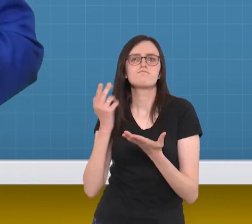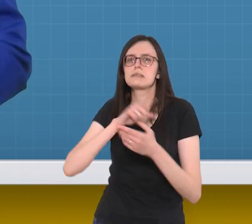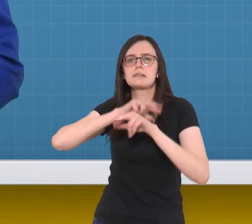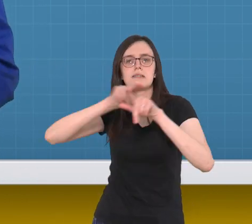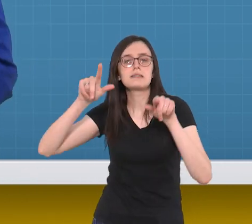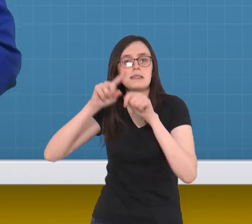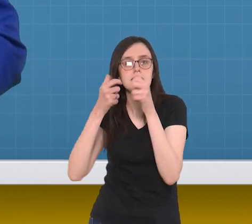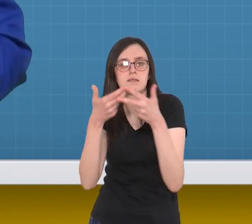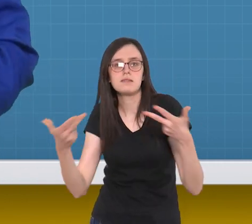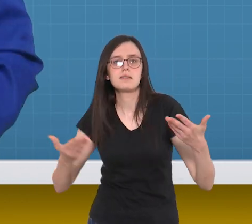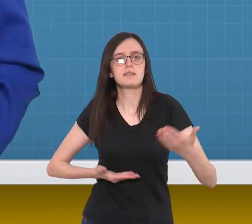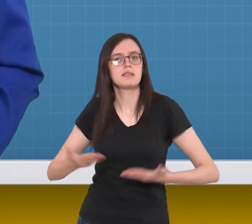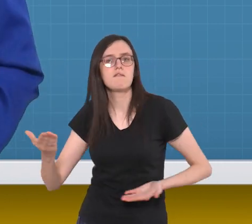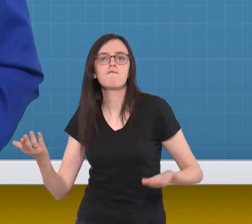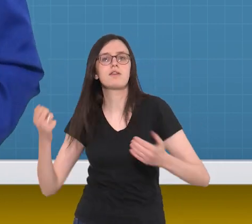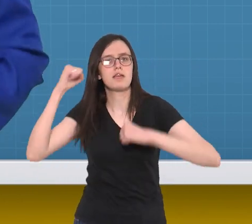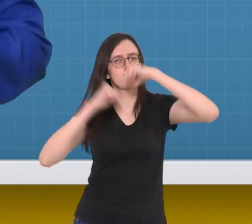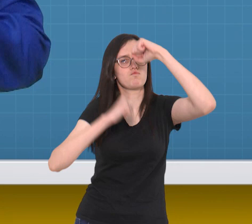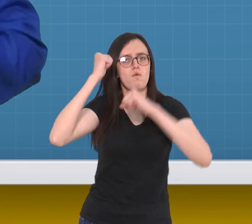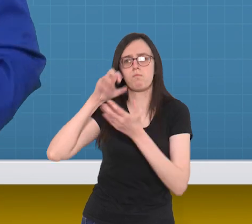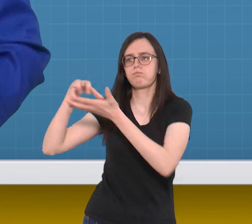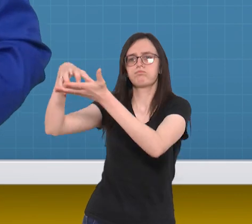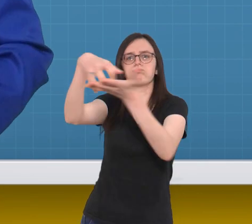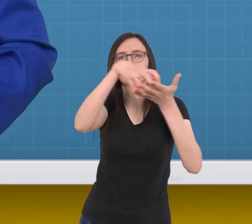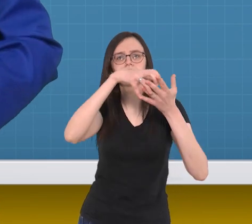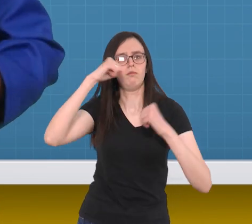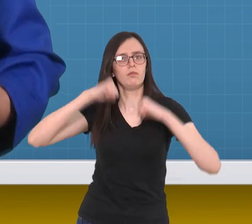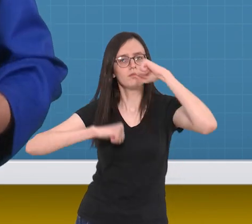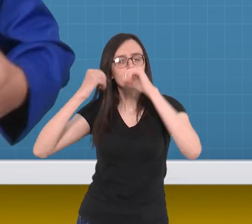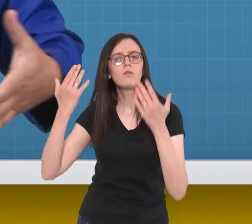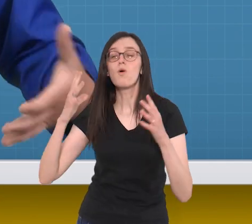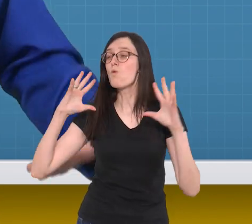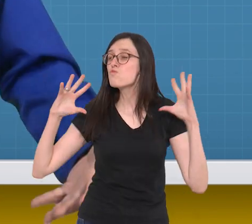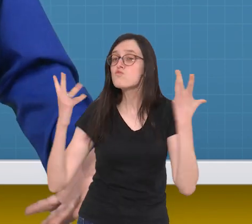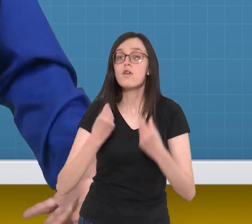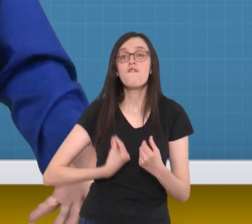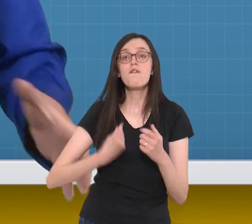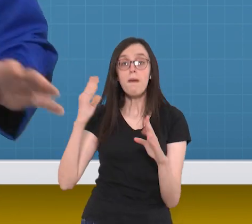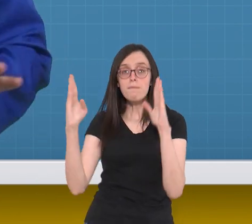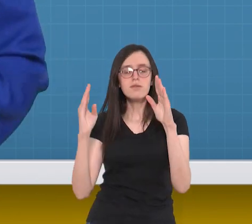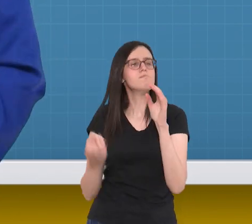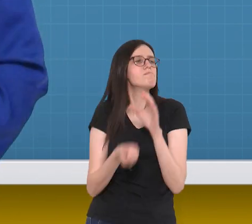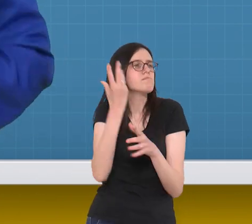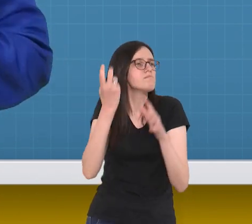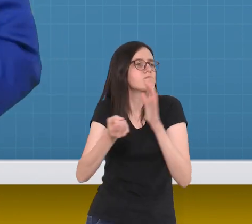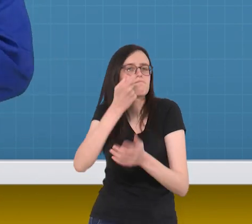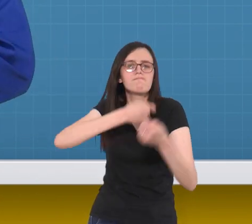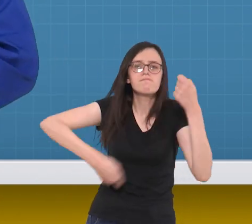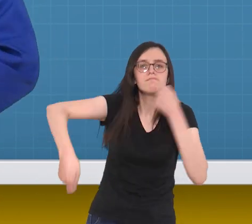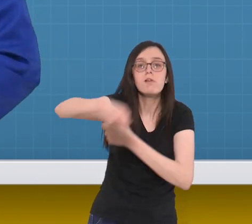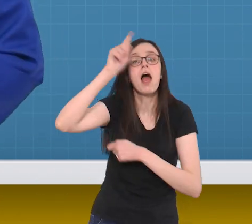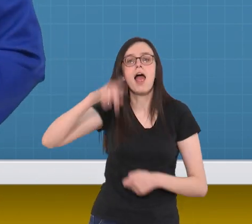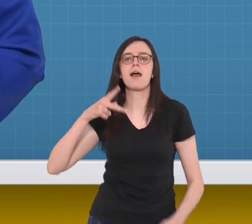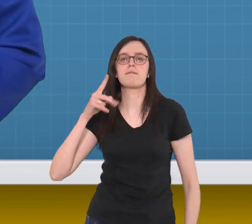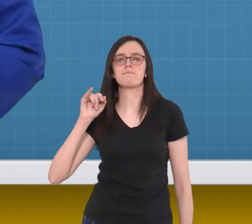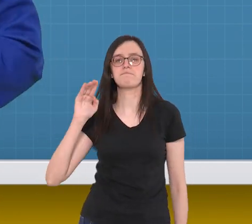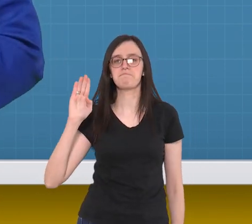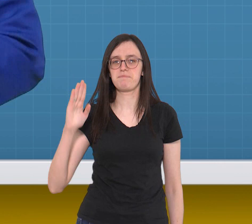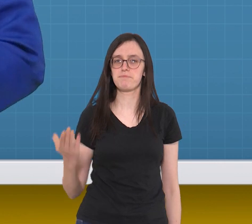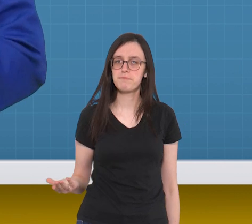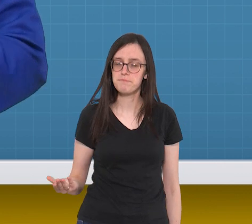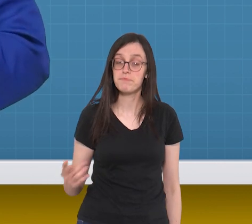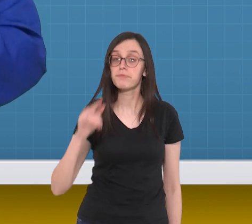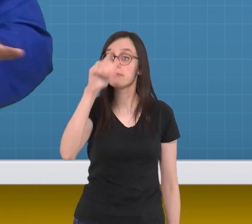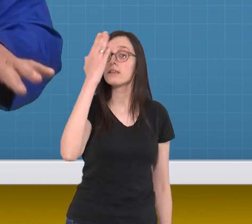à indústria, os polos industriais, tudo aquilo que é produzido num período relaciona-se ao PIB. E